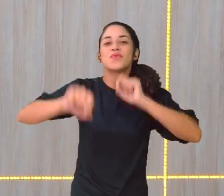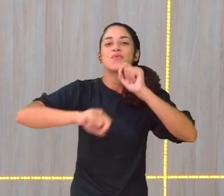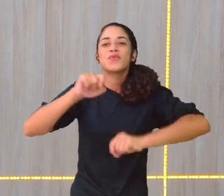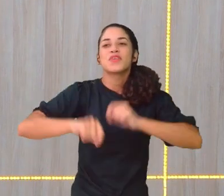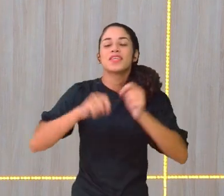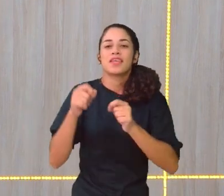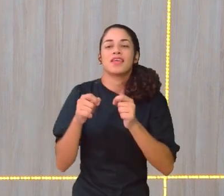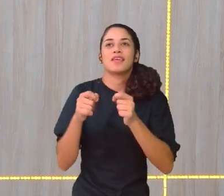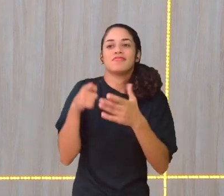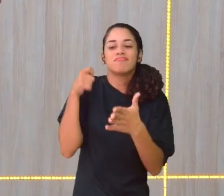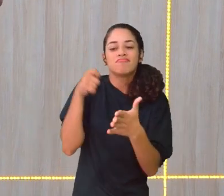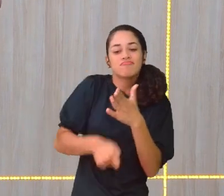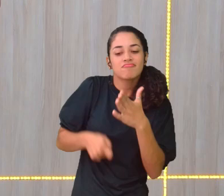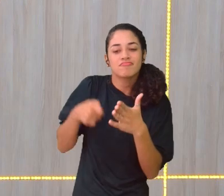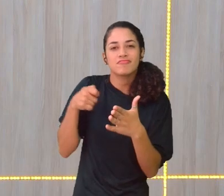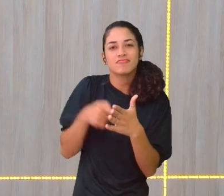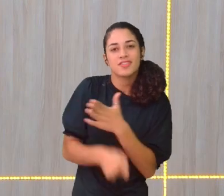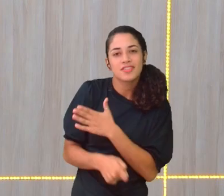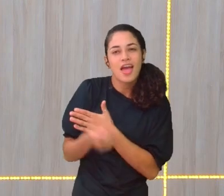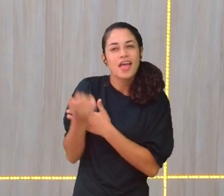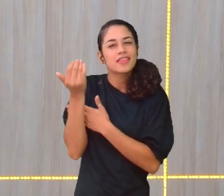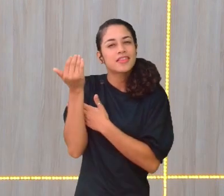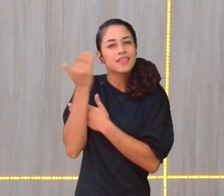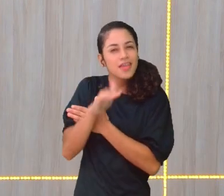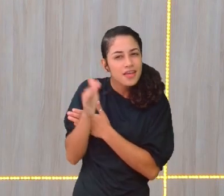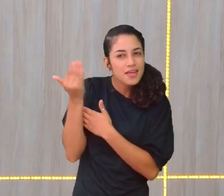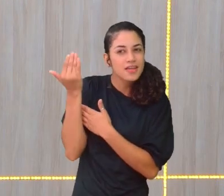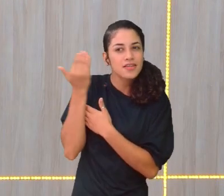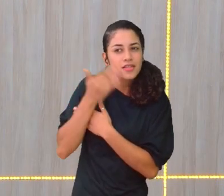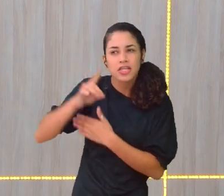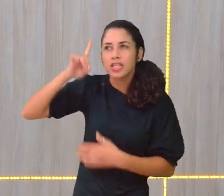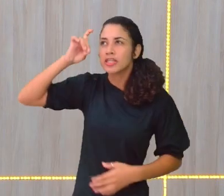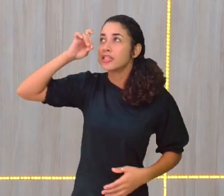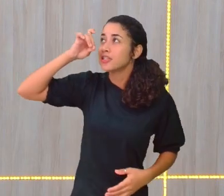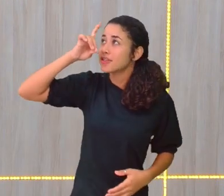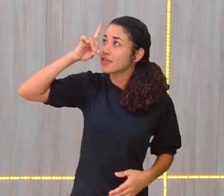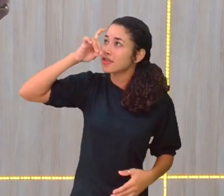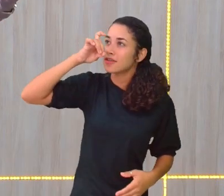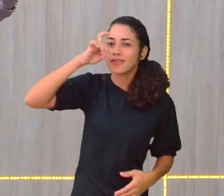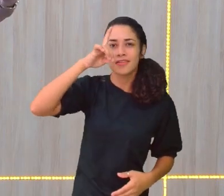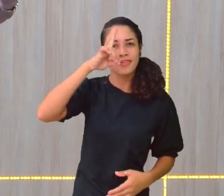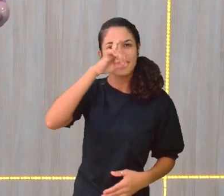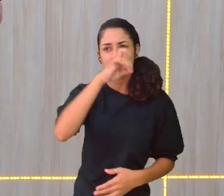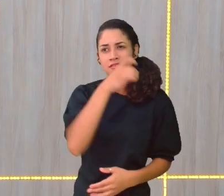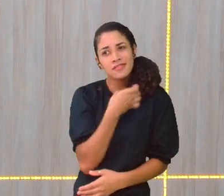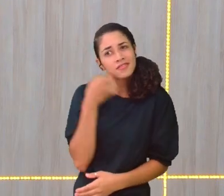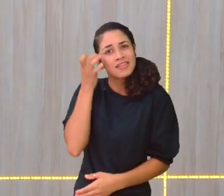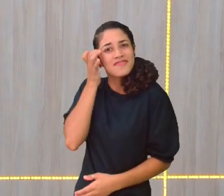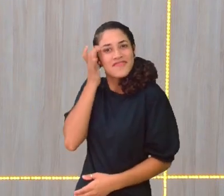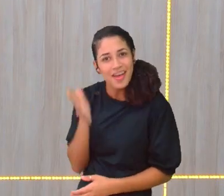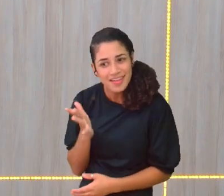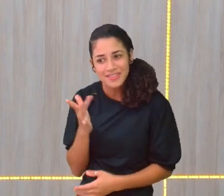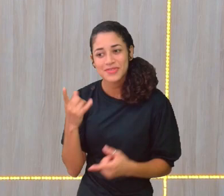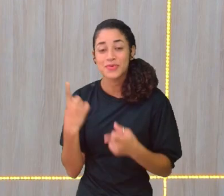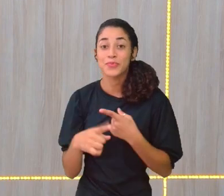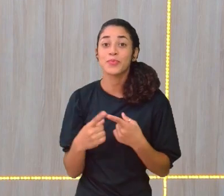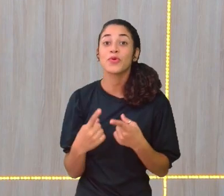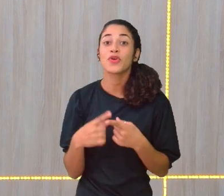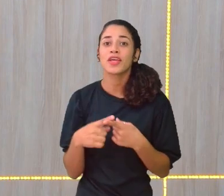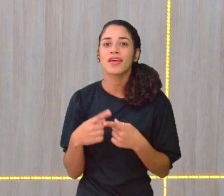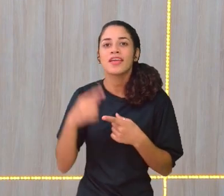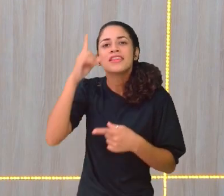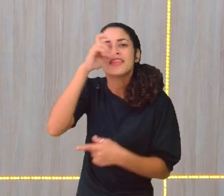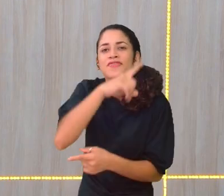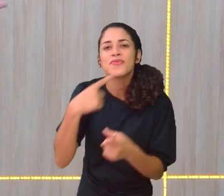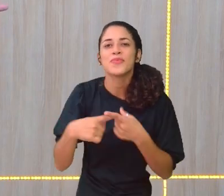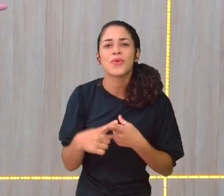esse tabu, essas dificuldades, não é, que nós encontramos, que muitas vezes o aluno não gosta de estudar gramática e não sabe